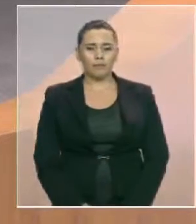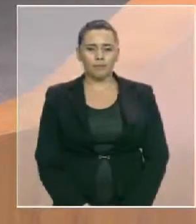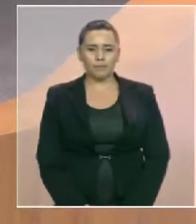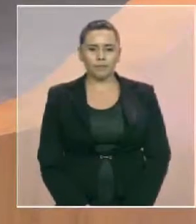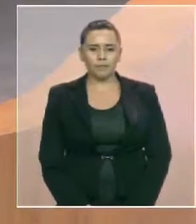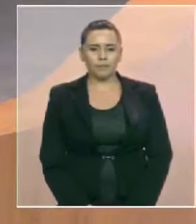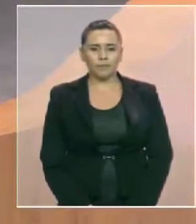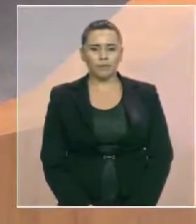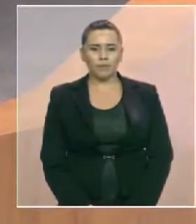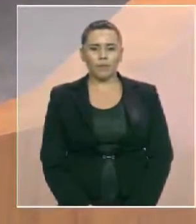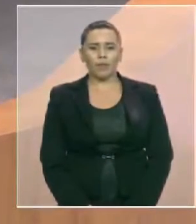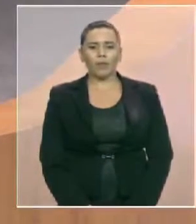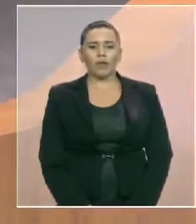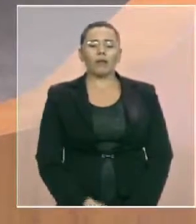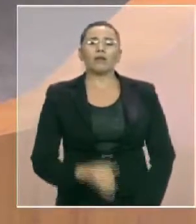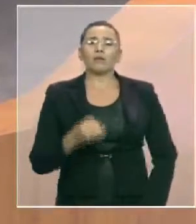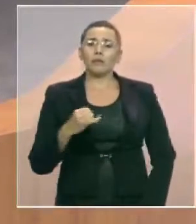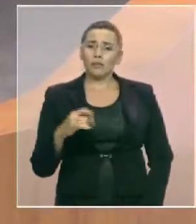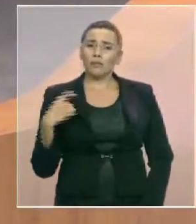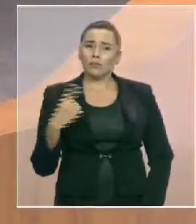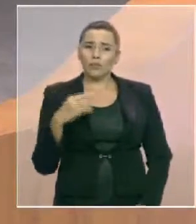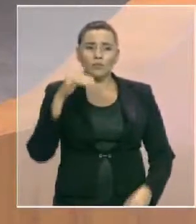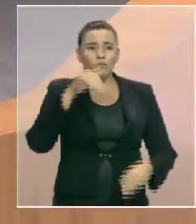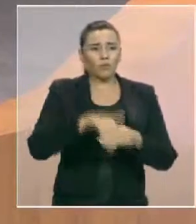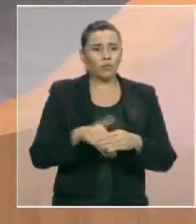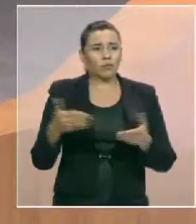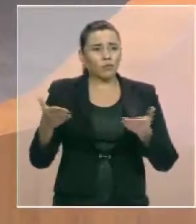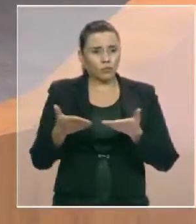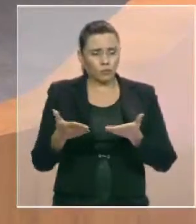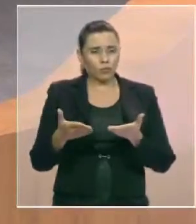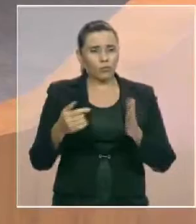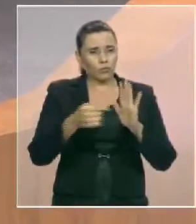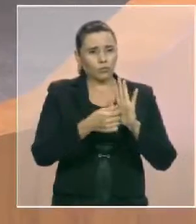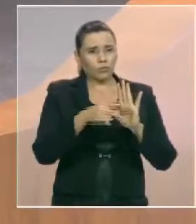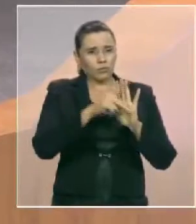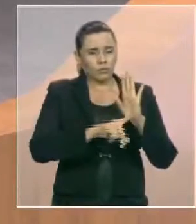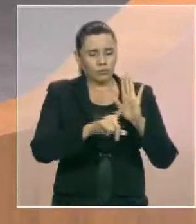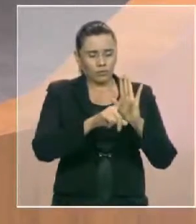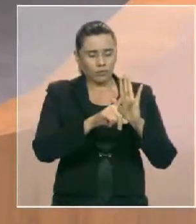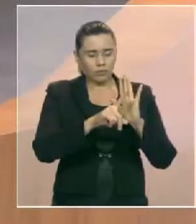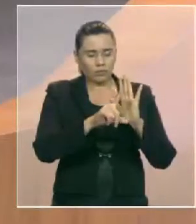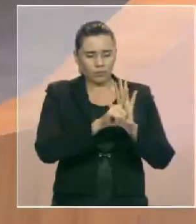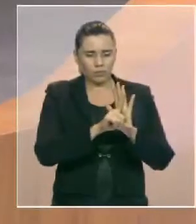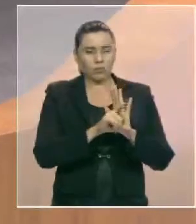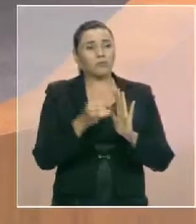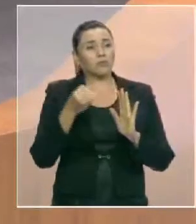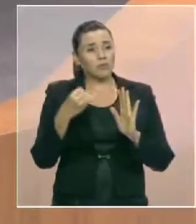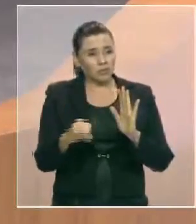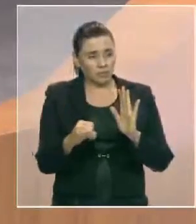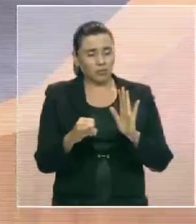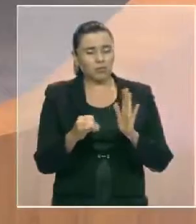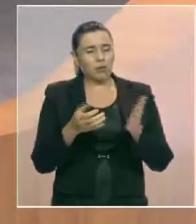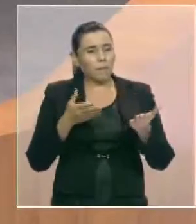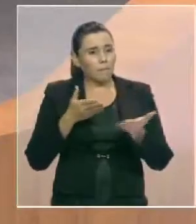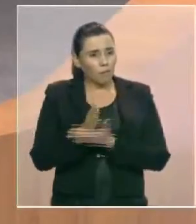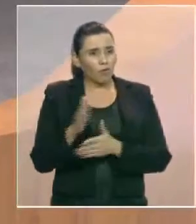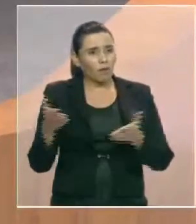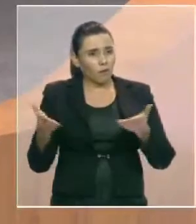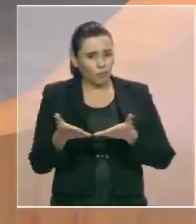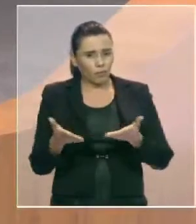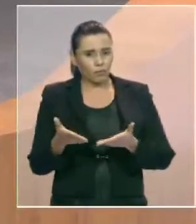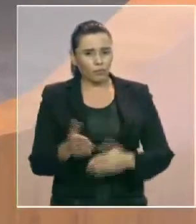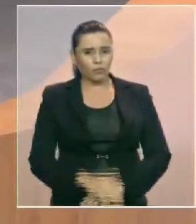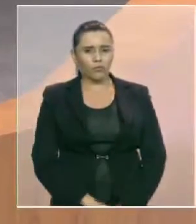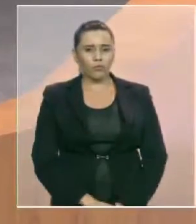ponto diz o seguinte: se nós votarmos esse projeto hoje, e pior ainda, se aprovarmos esse projeto hoje, nós vamos